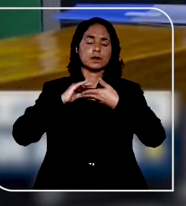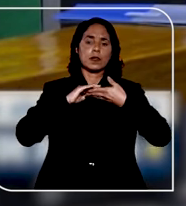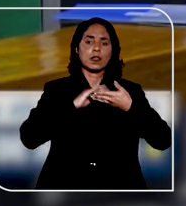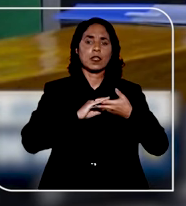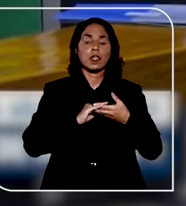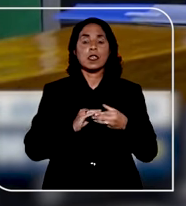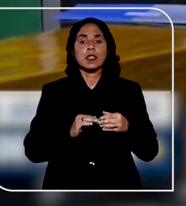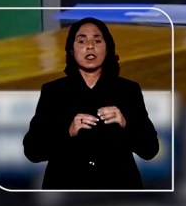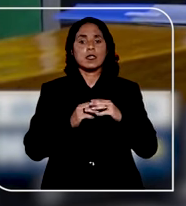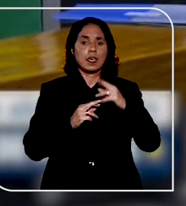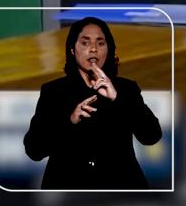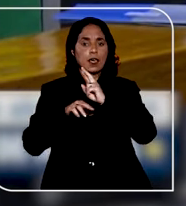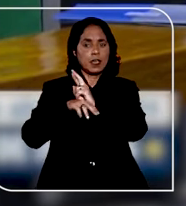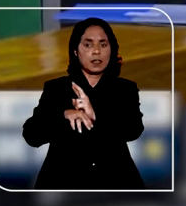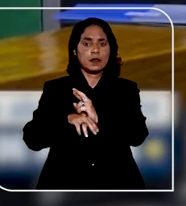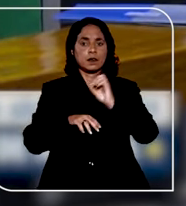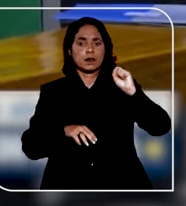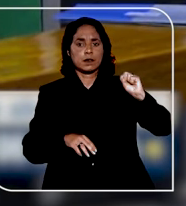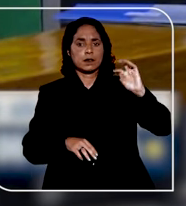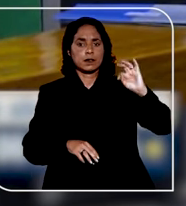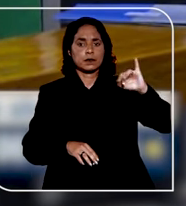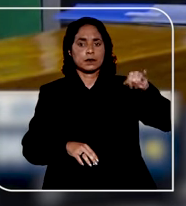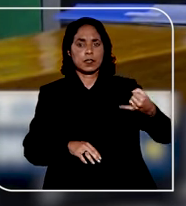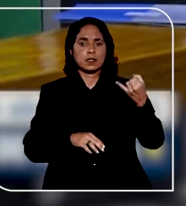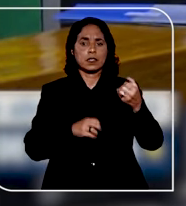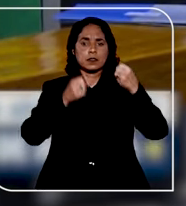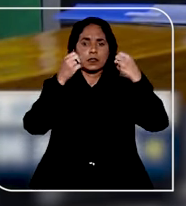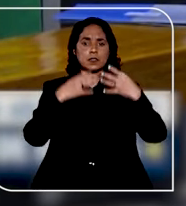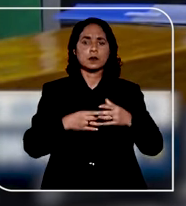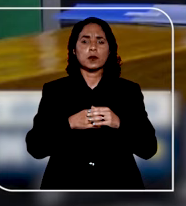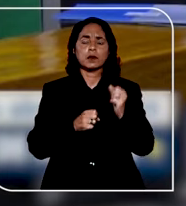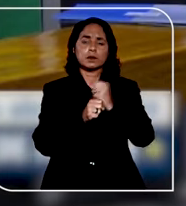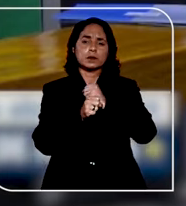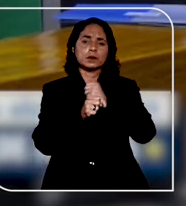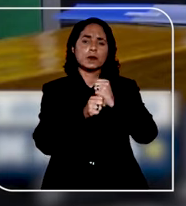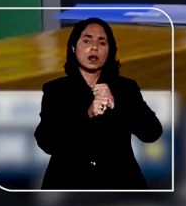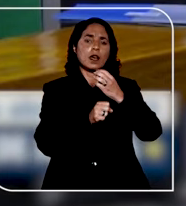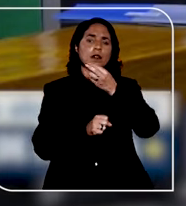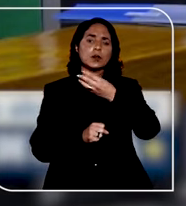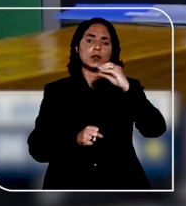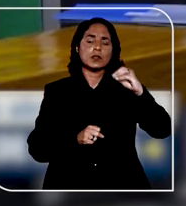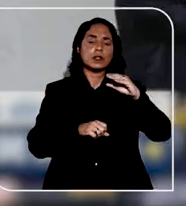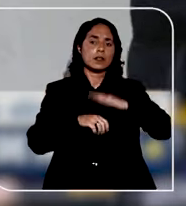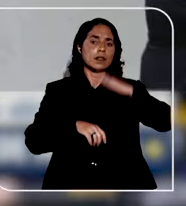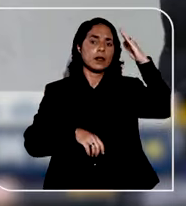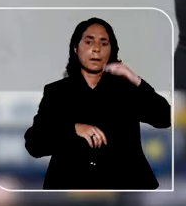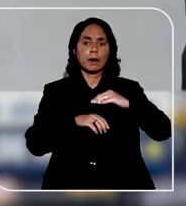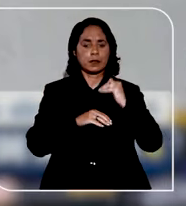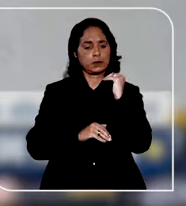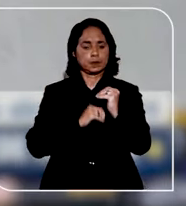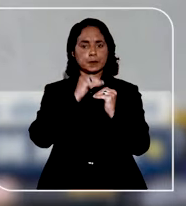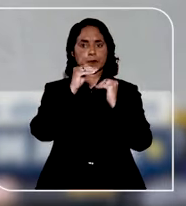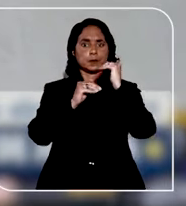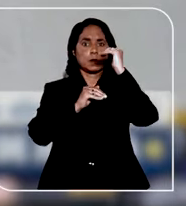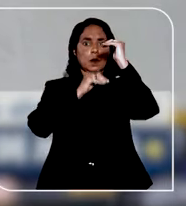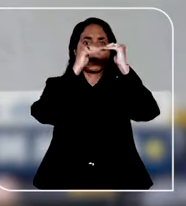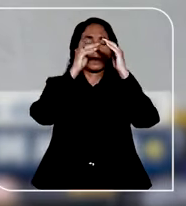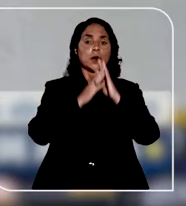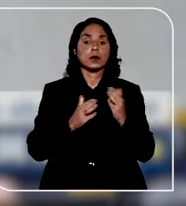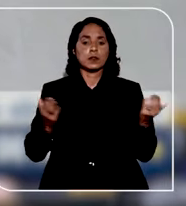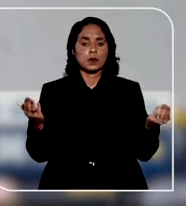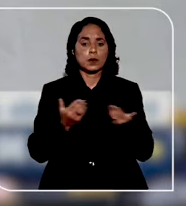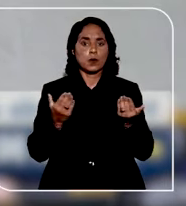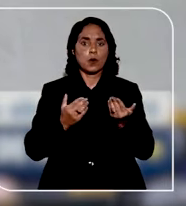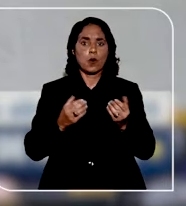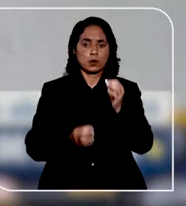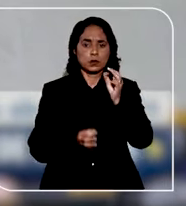STJ destacou que nessa trajetória de mais de TR décadas corte evoluiu e é referência na prestação de uma